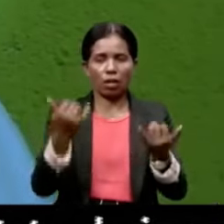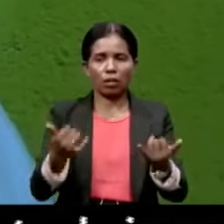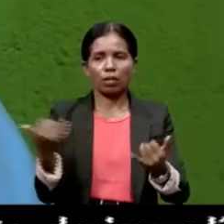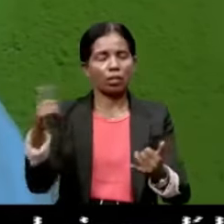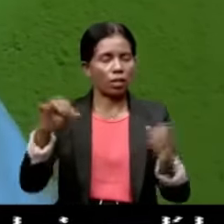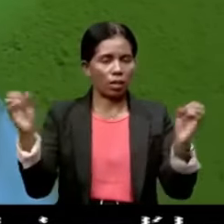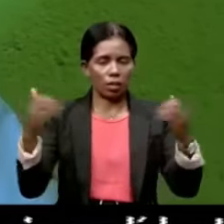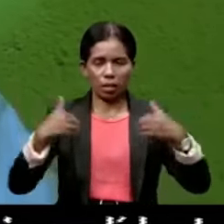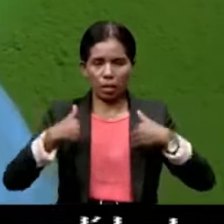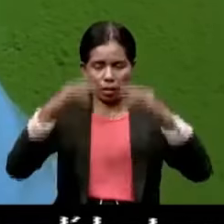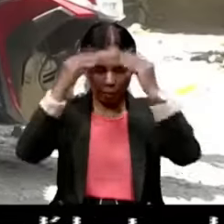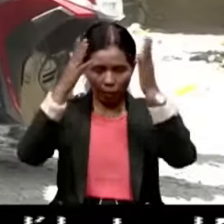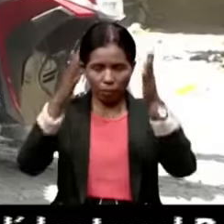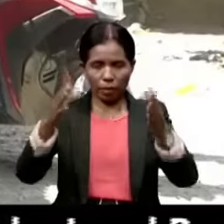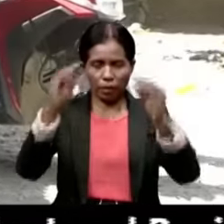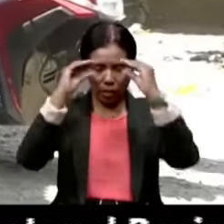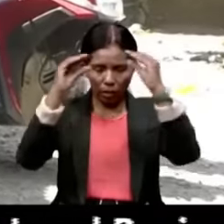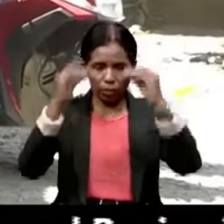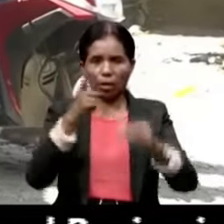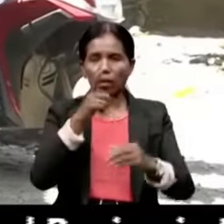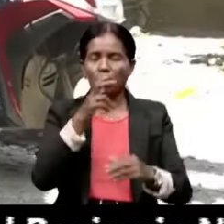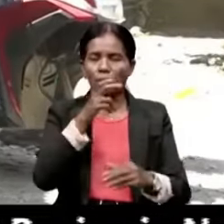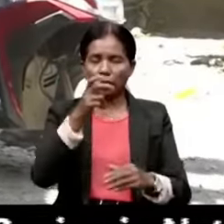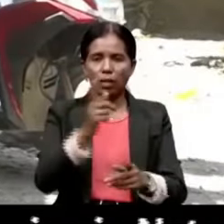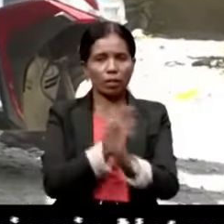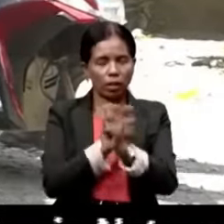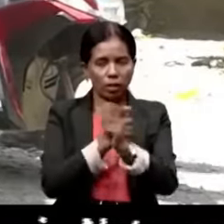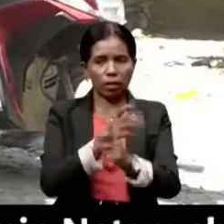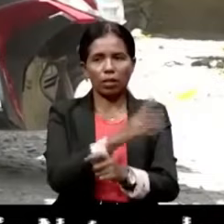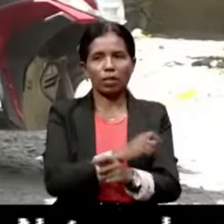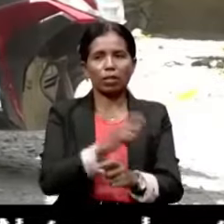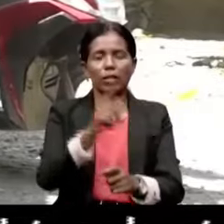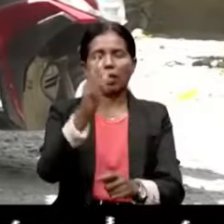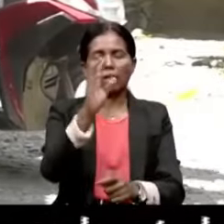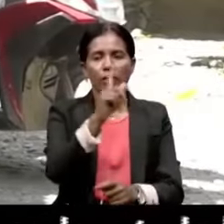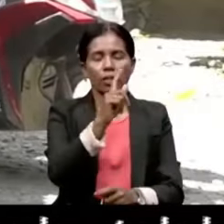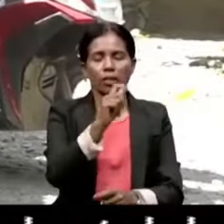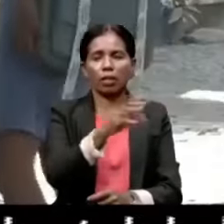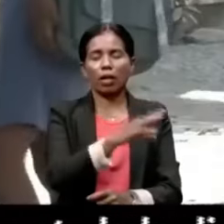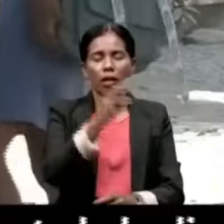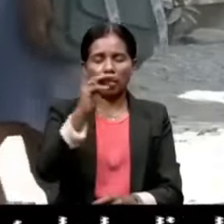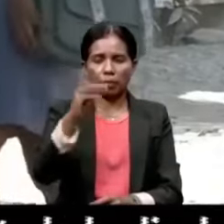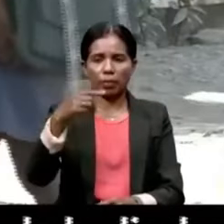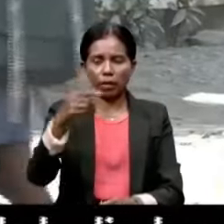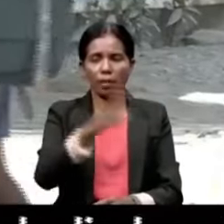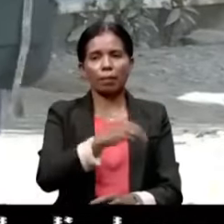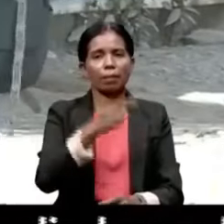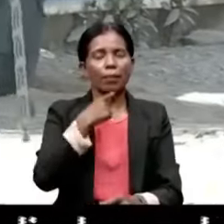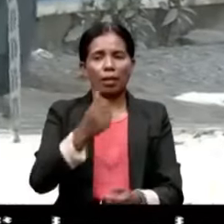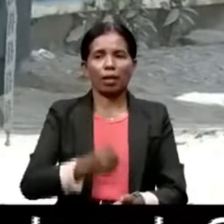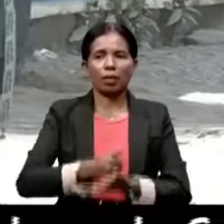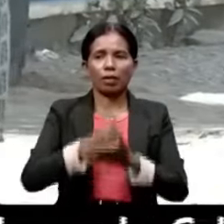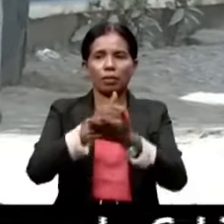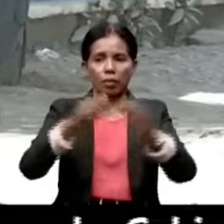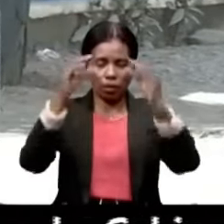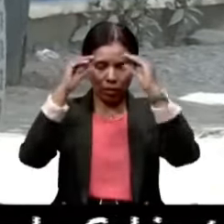e a professora atuando em matéria liang português, teto no tecnologia multimédia, não é obrigado a professor Balo, mas apoia o de